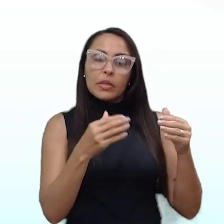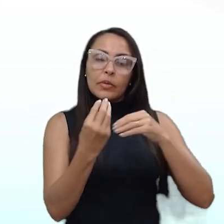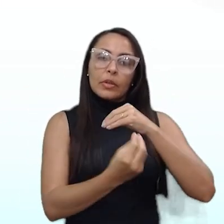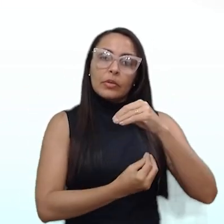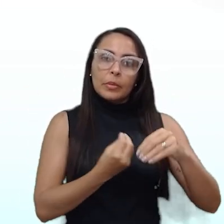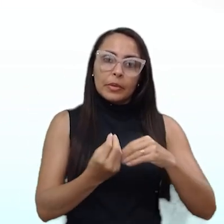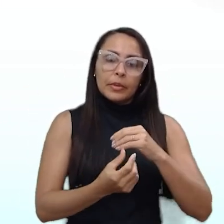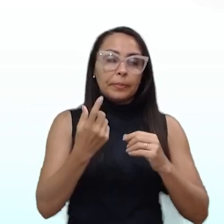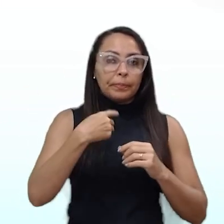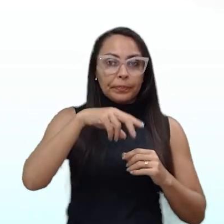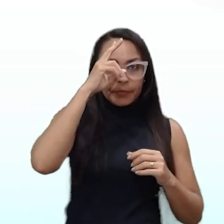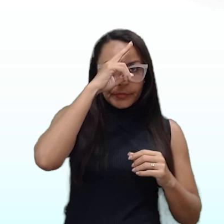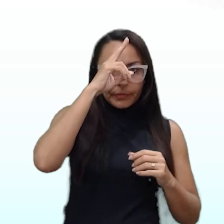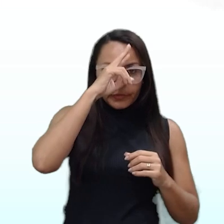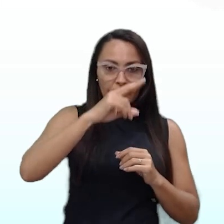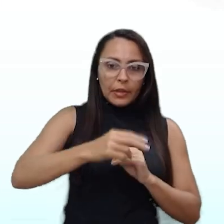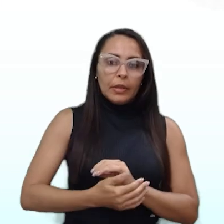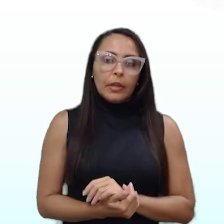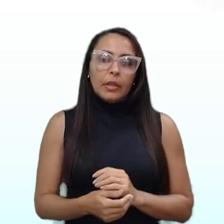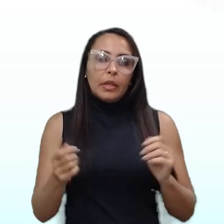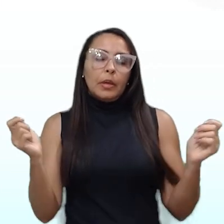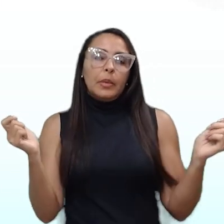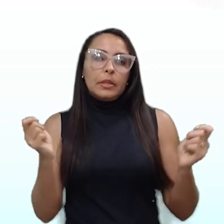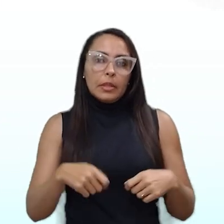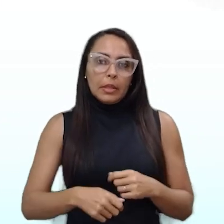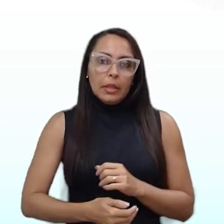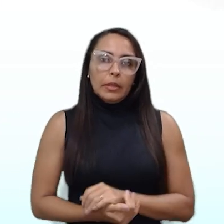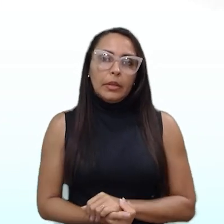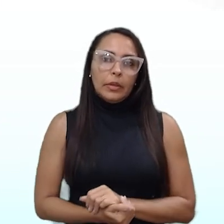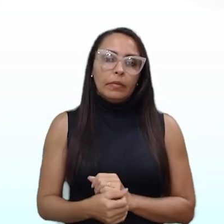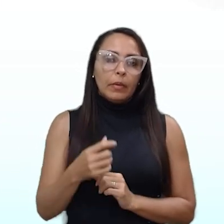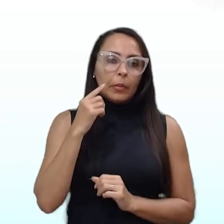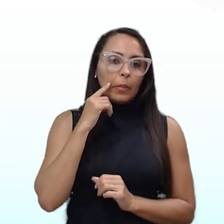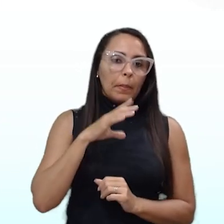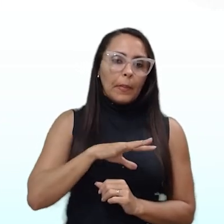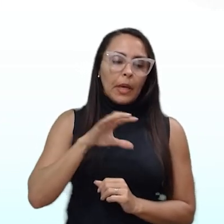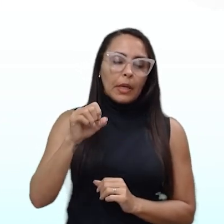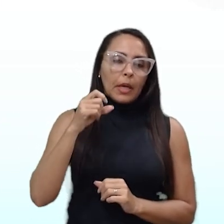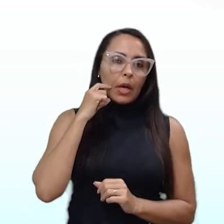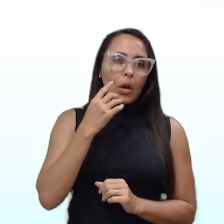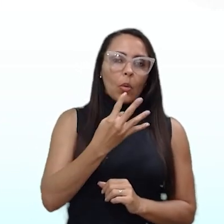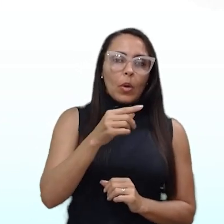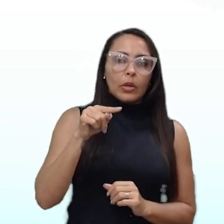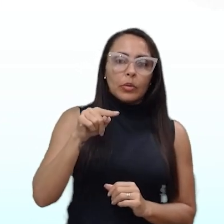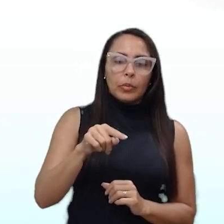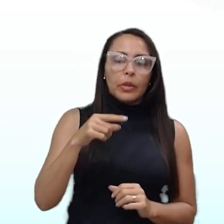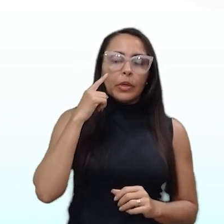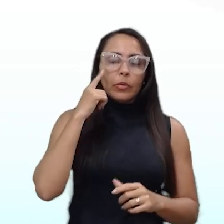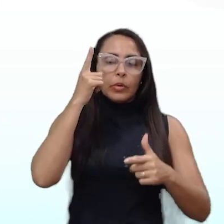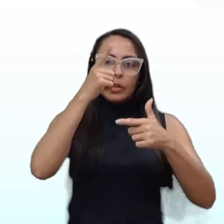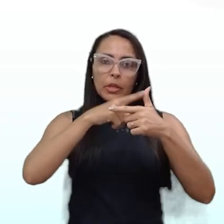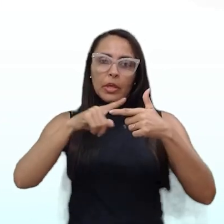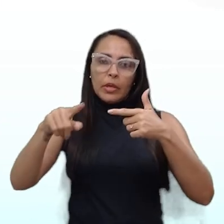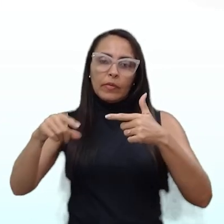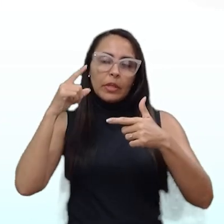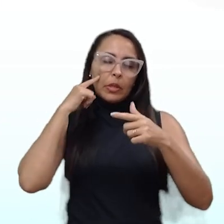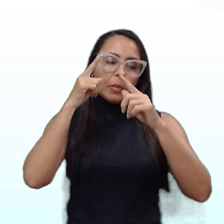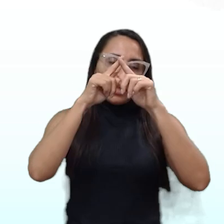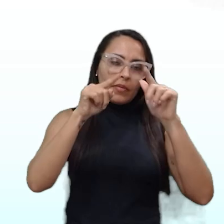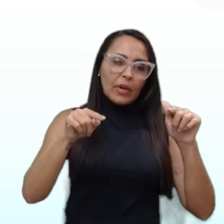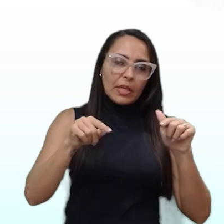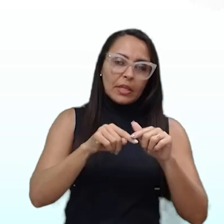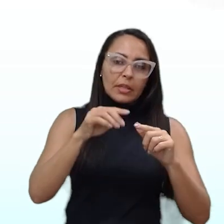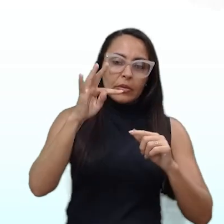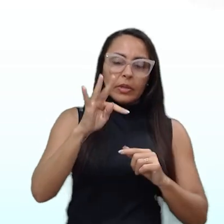substância? Então, lembrando, para calcularmos a capacidade térmica, vamos pegar o calor, 4.000, e dividirmos pela variação da temperatura,